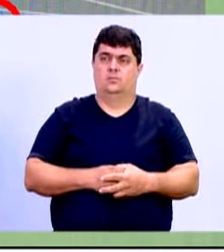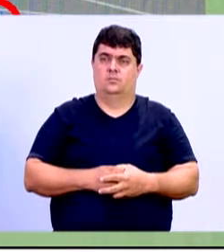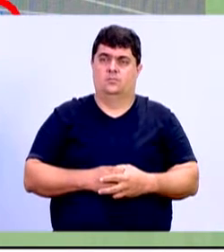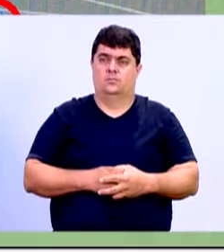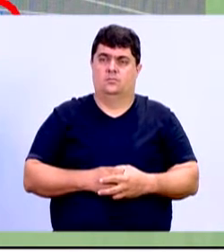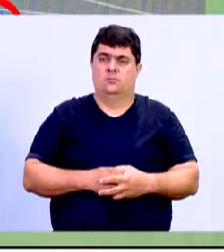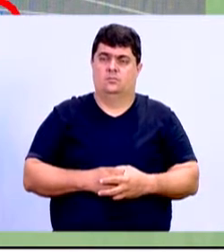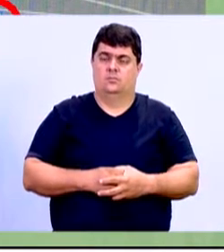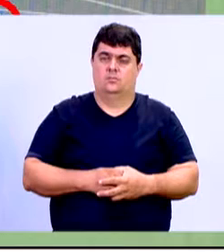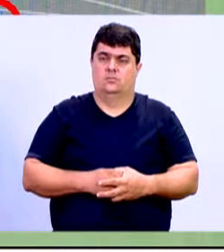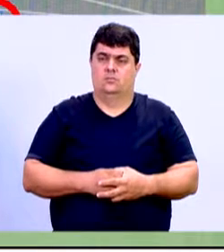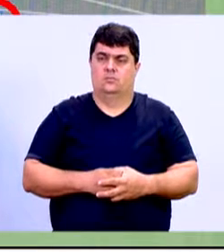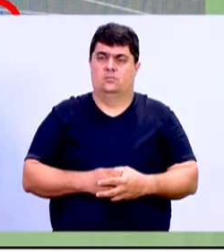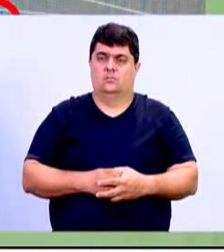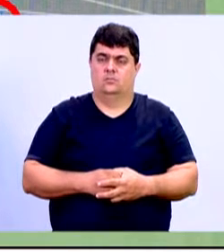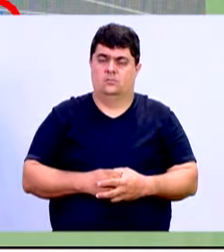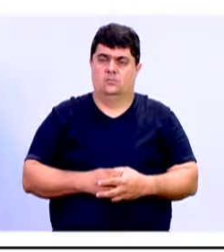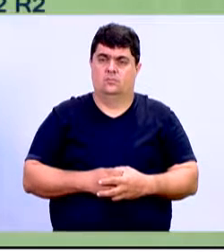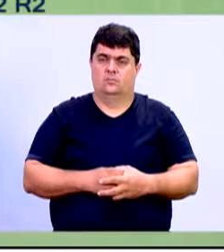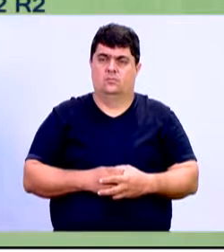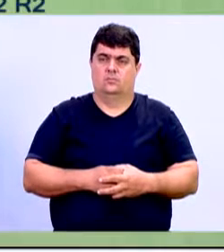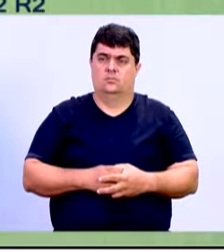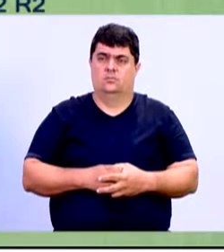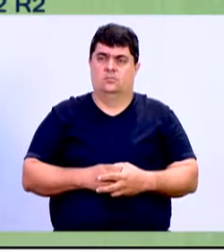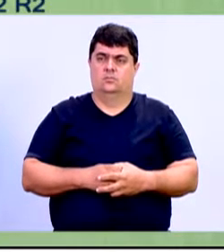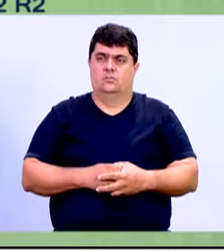núcleo que estão localizados nos sites principais.